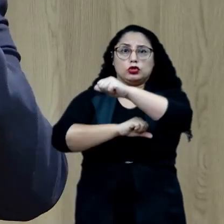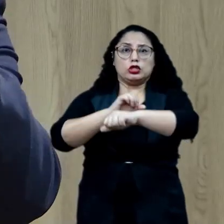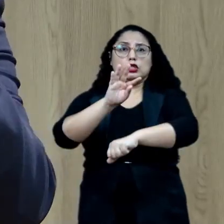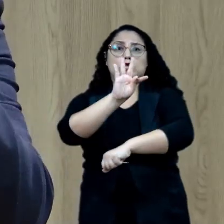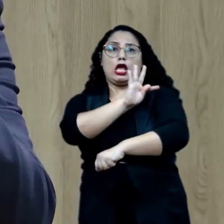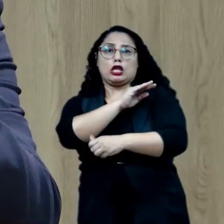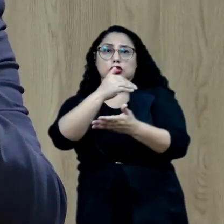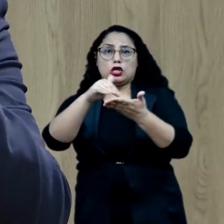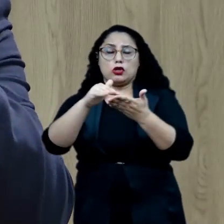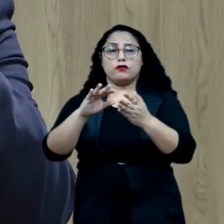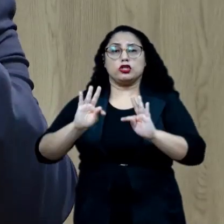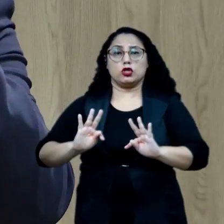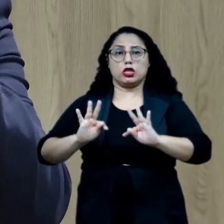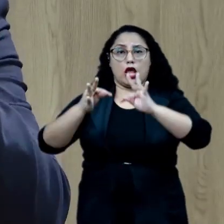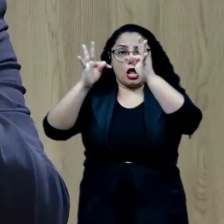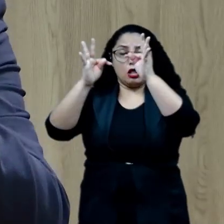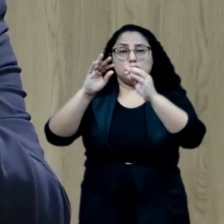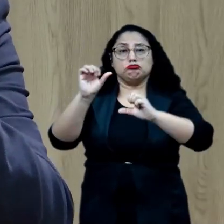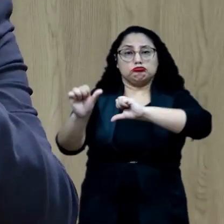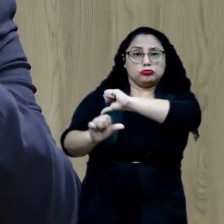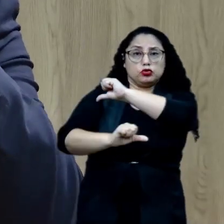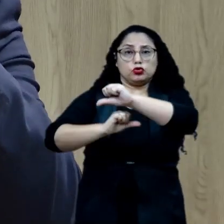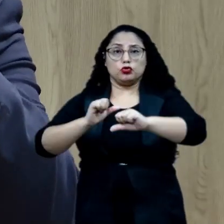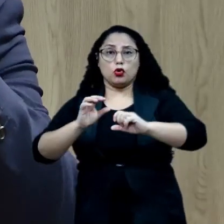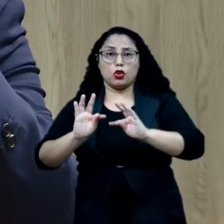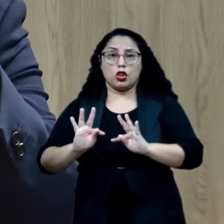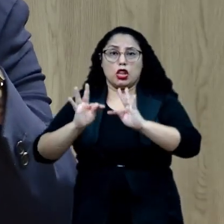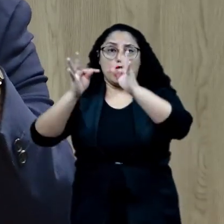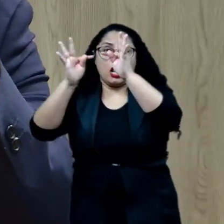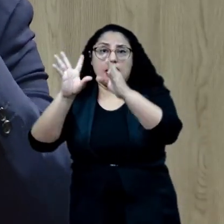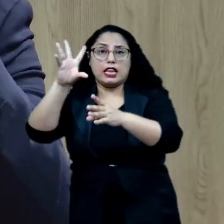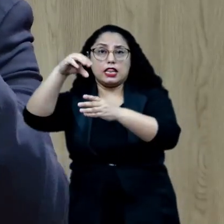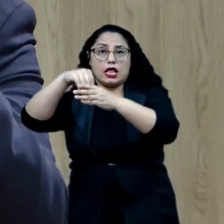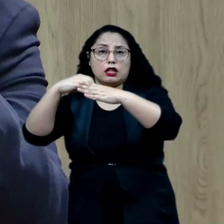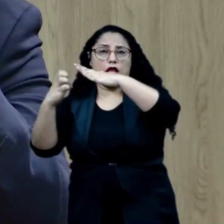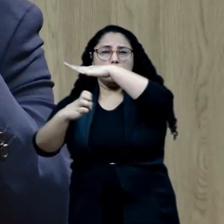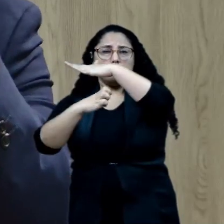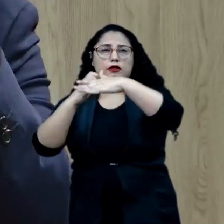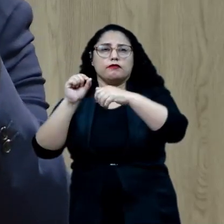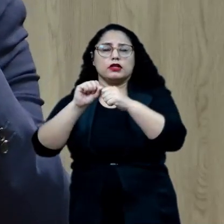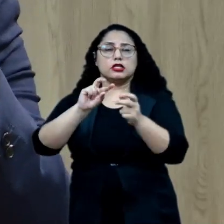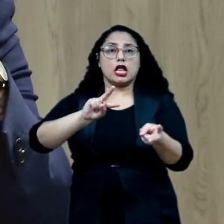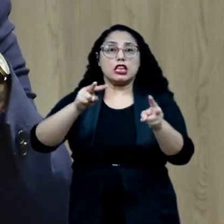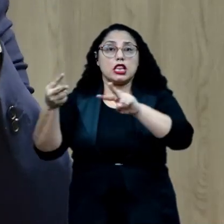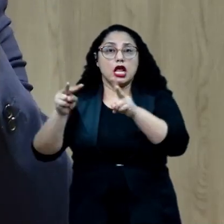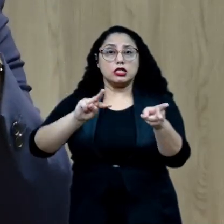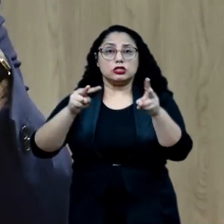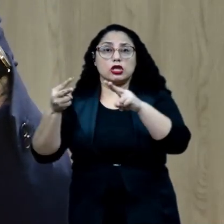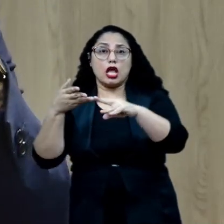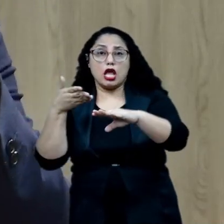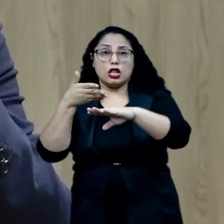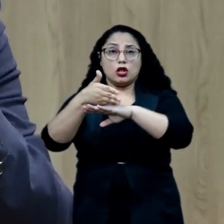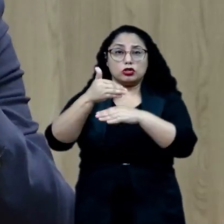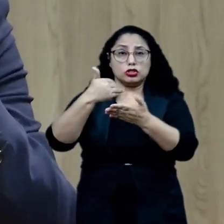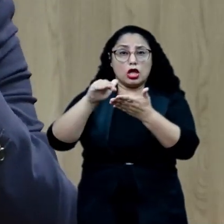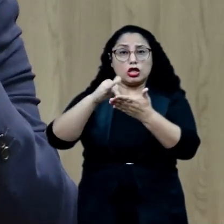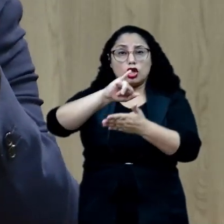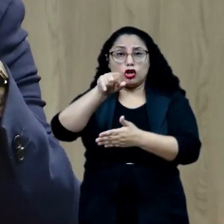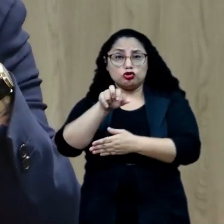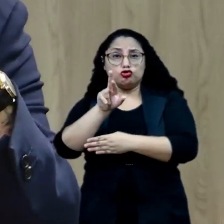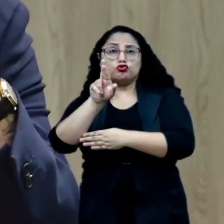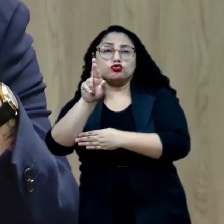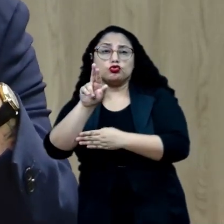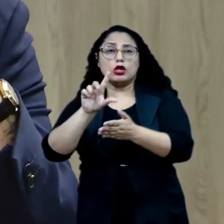secretariado. Fez o tecnólogo, aí se tornou tecnólogo. Aí, dentro da empresa, foi fazendo as transições, entrou como secretário